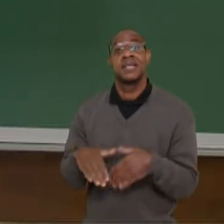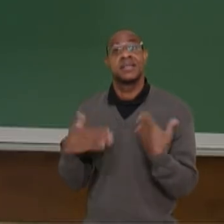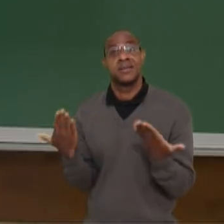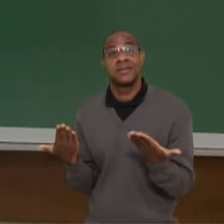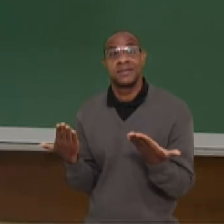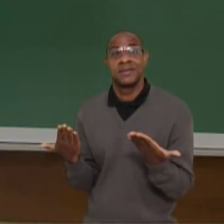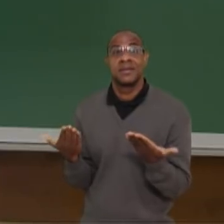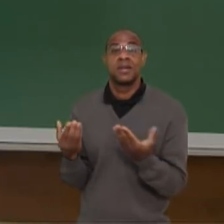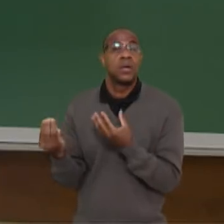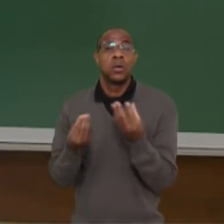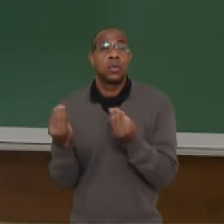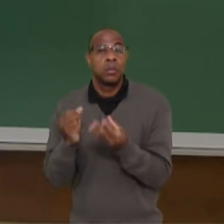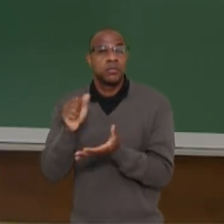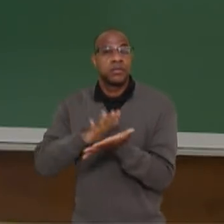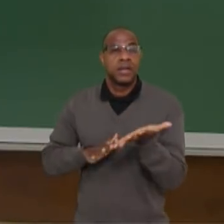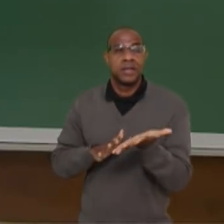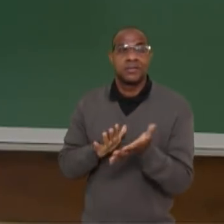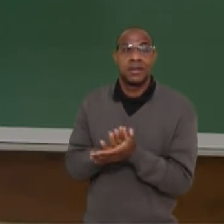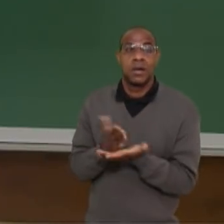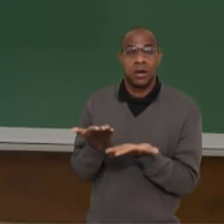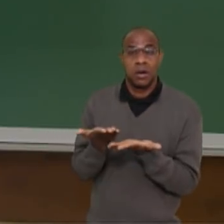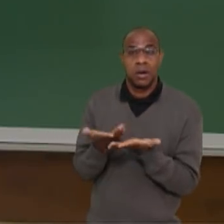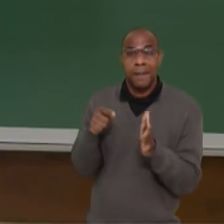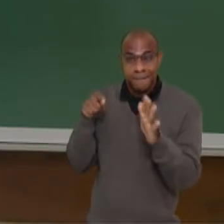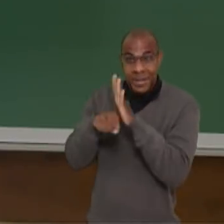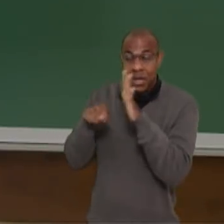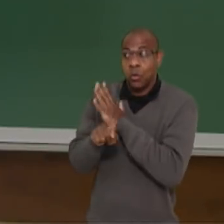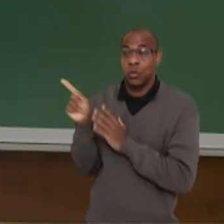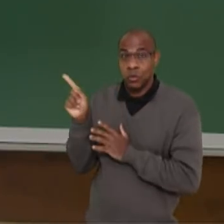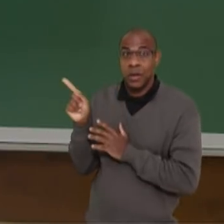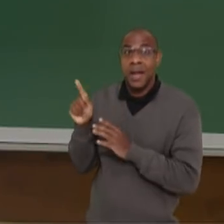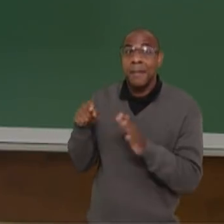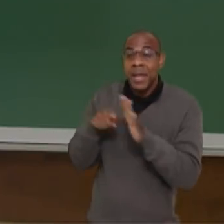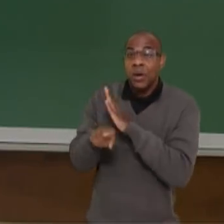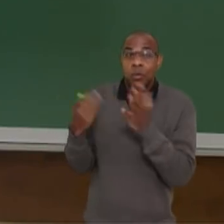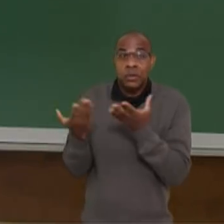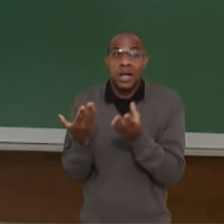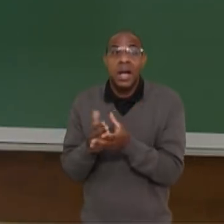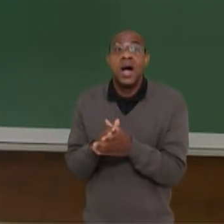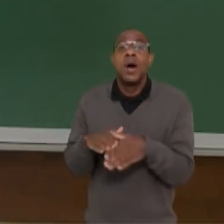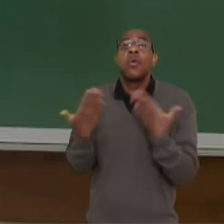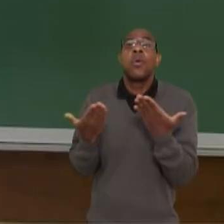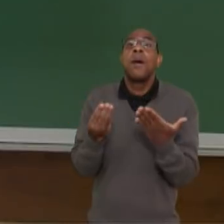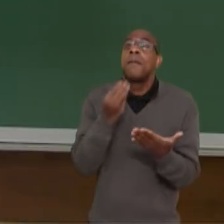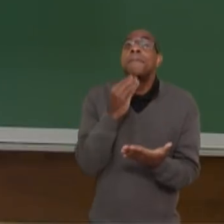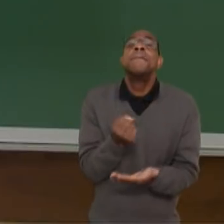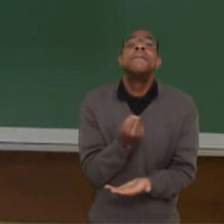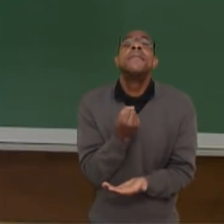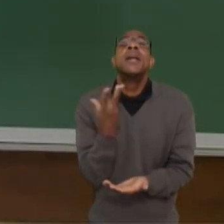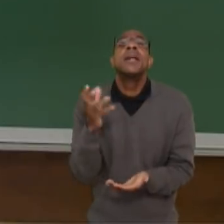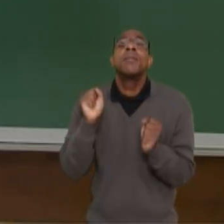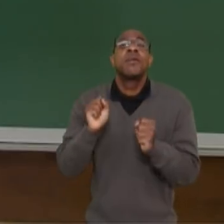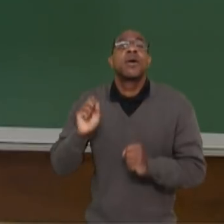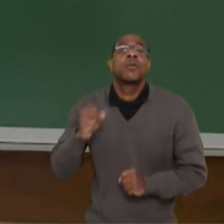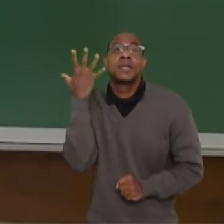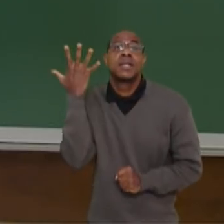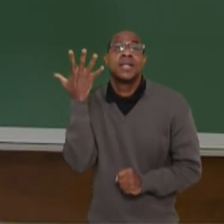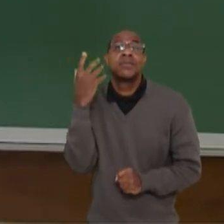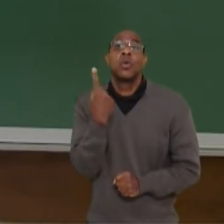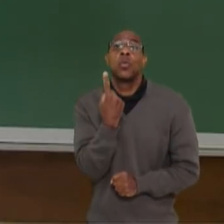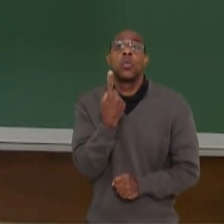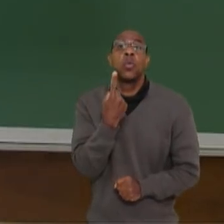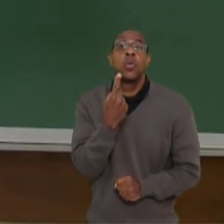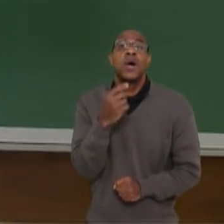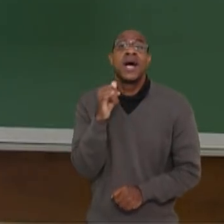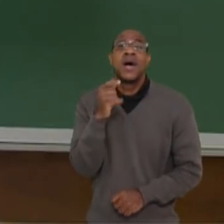Então, pessoal, como é que ficou esse exercício? Vamos repetir a pergunta? A pergunta é assim, ó. Qual é a probabilidade de um